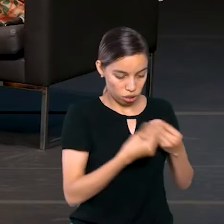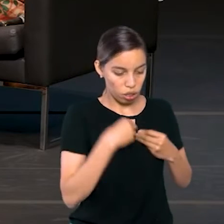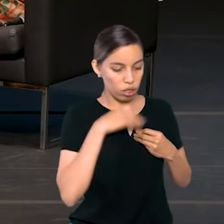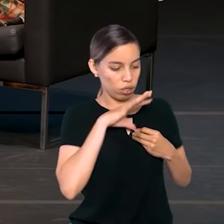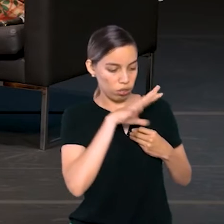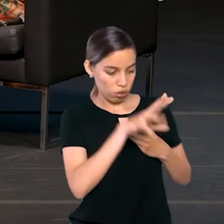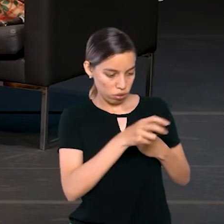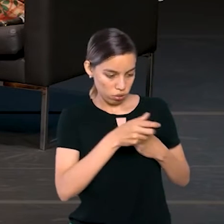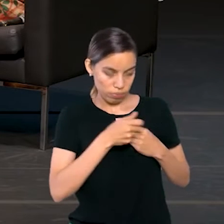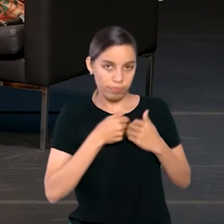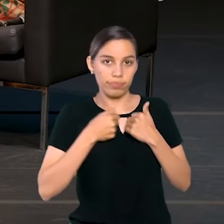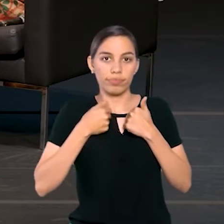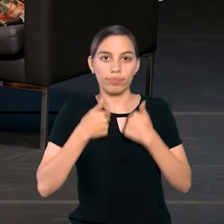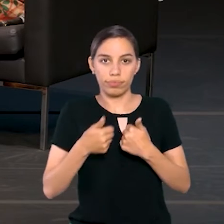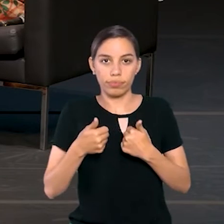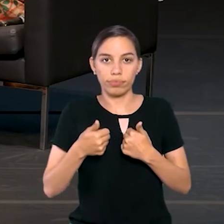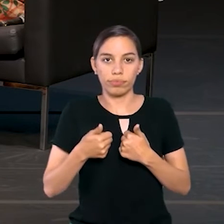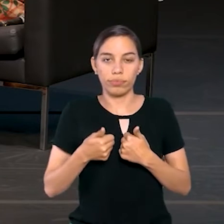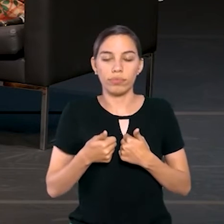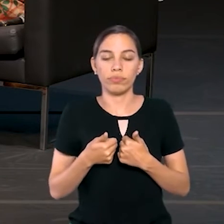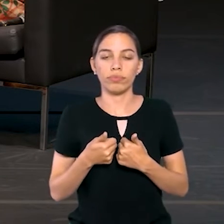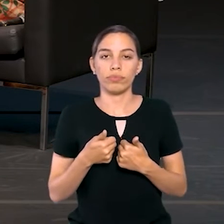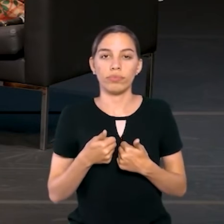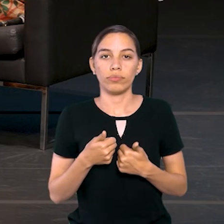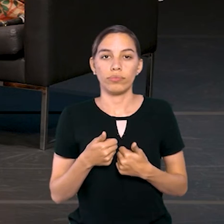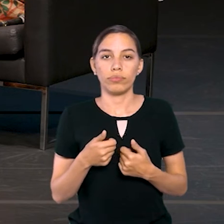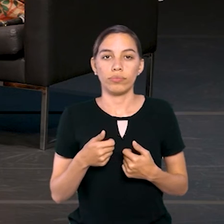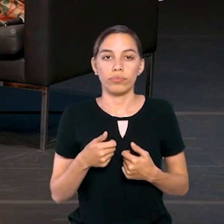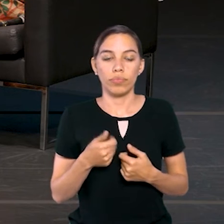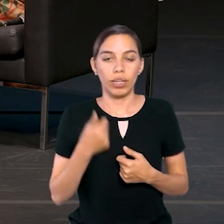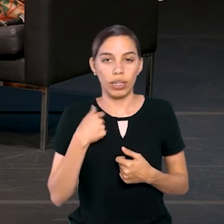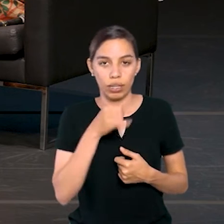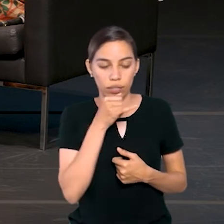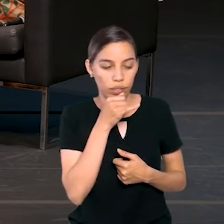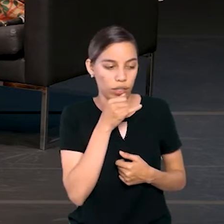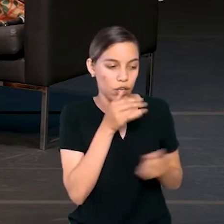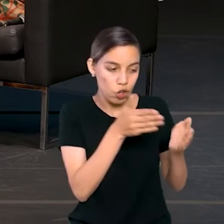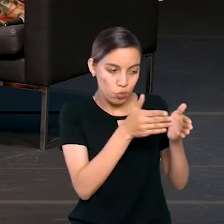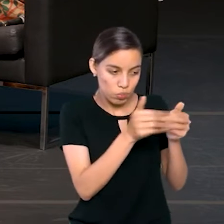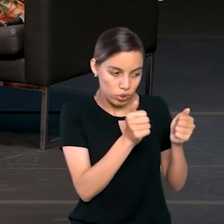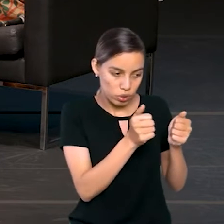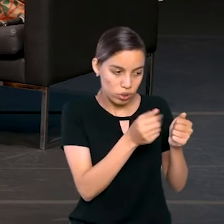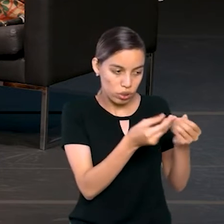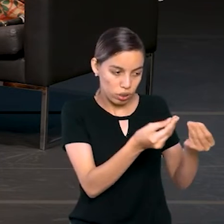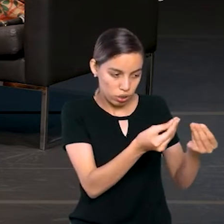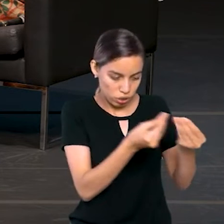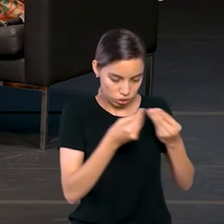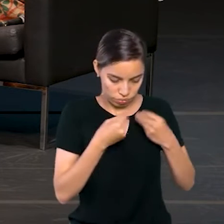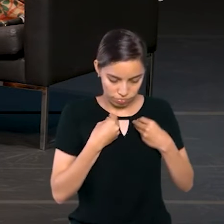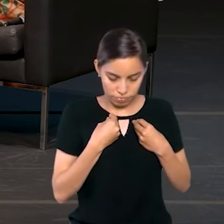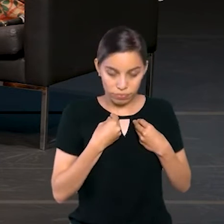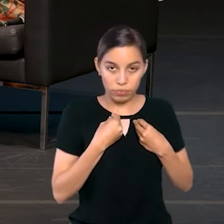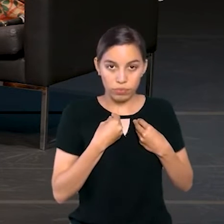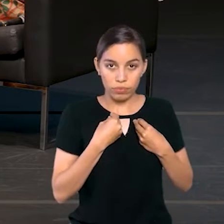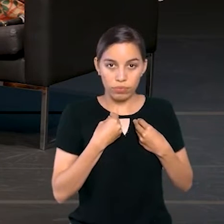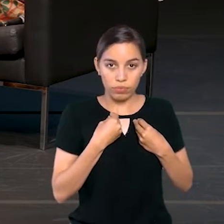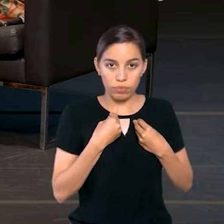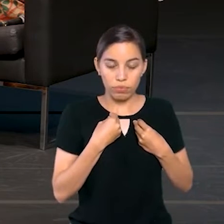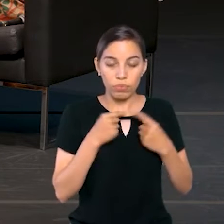Então, isso que a Geni falou, de experimentar essa